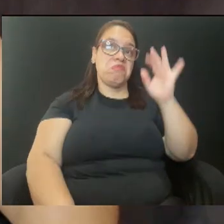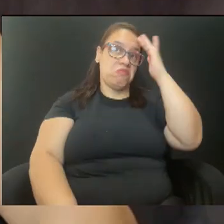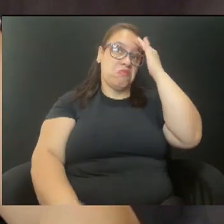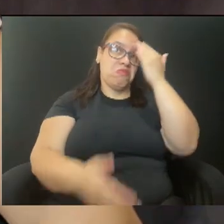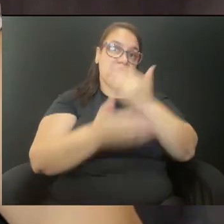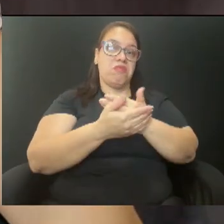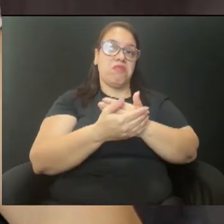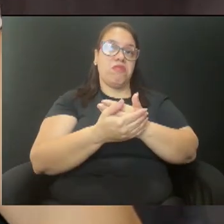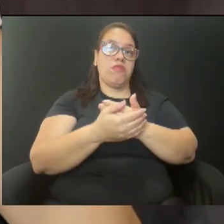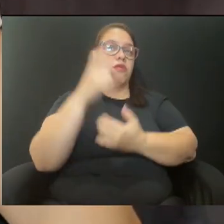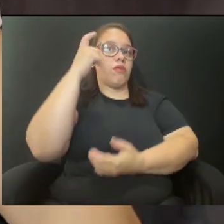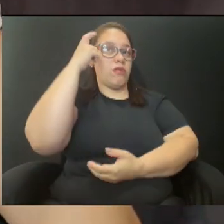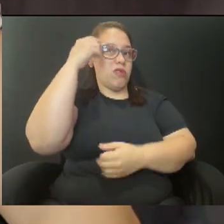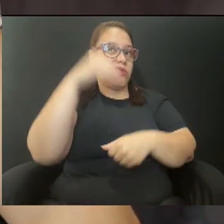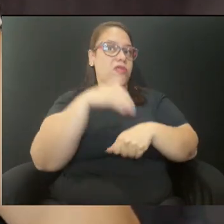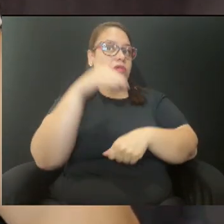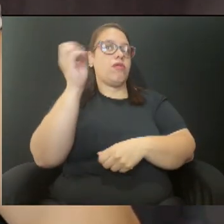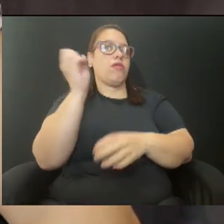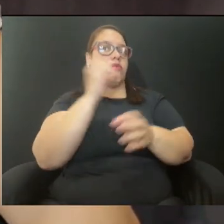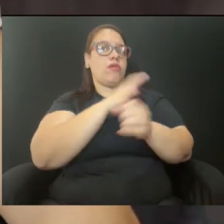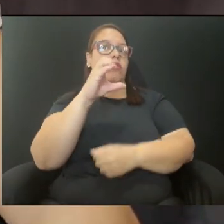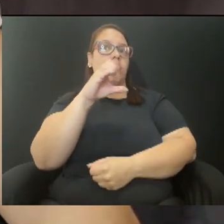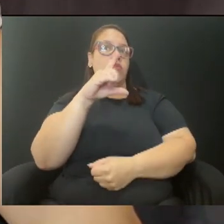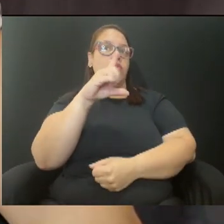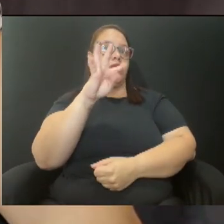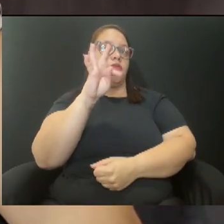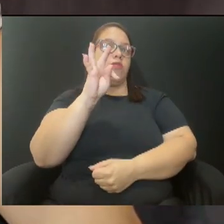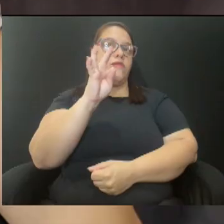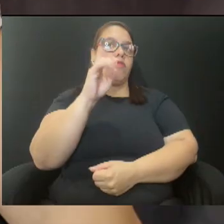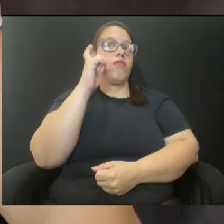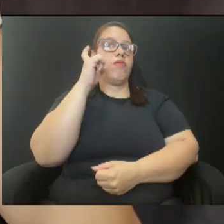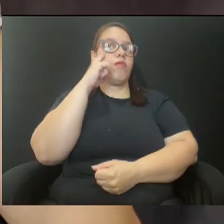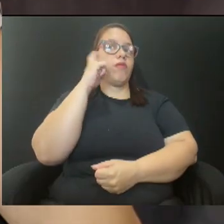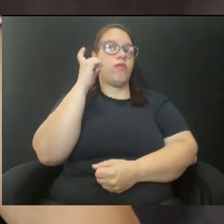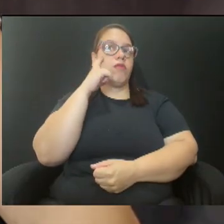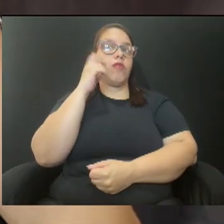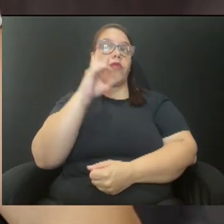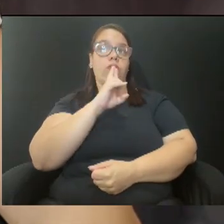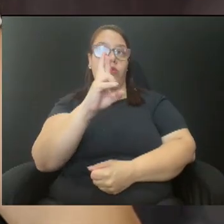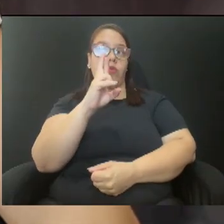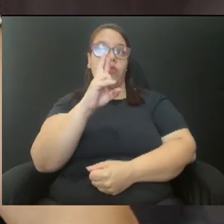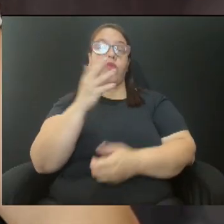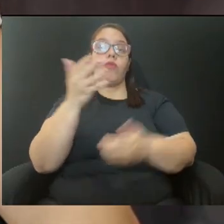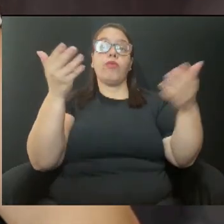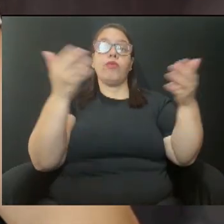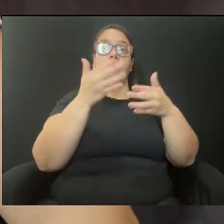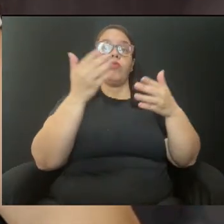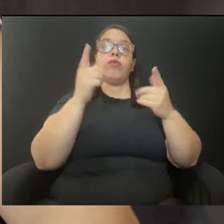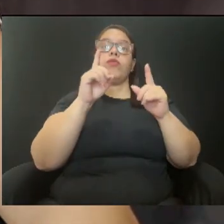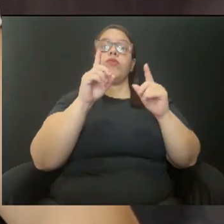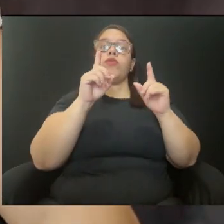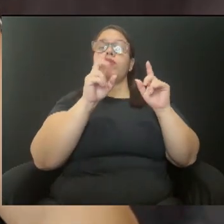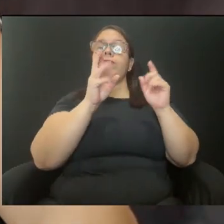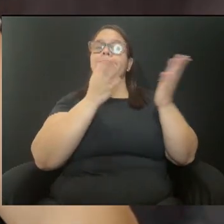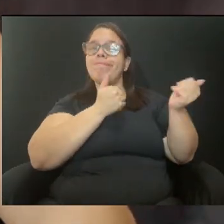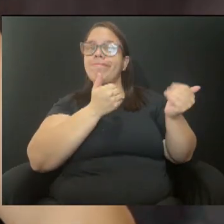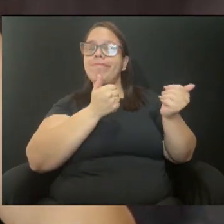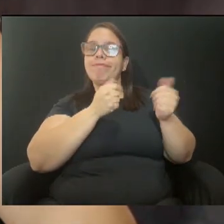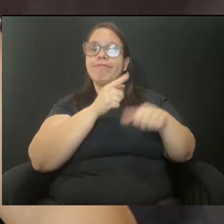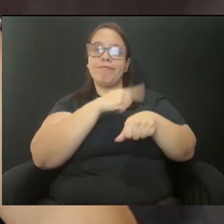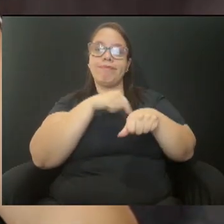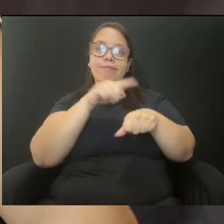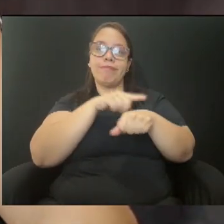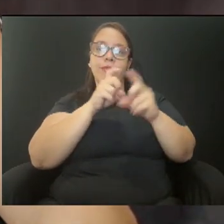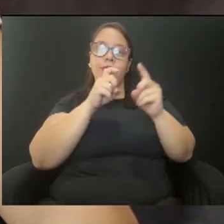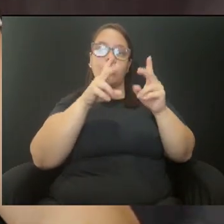uma modernização da CLT e pensar mais no resultado, né? Porque hoje os jovens, eles vendem as horas e pensam, nossa, eu vou vender as